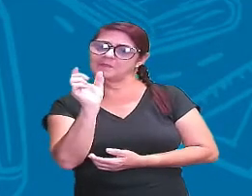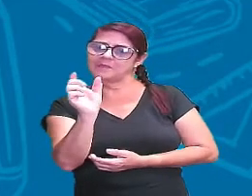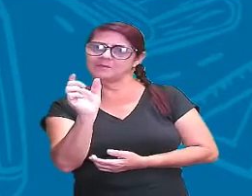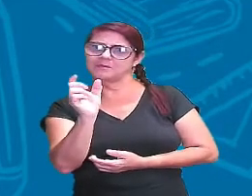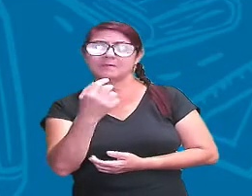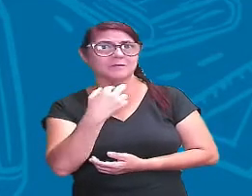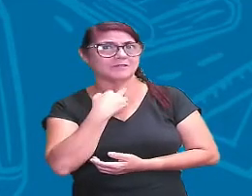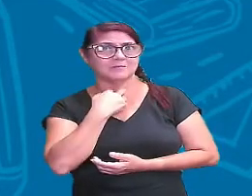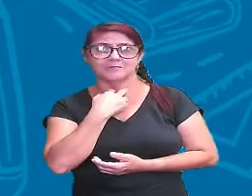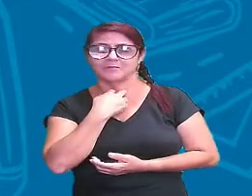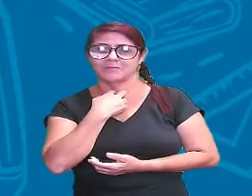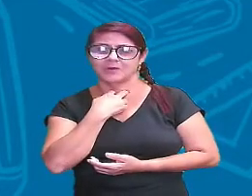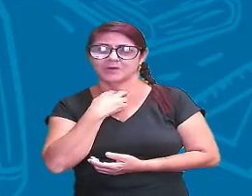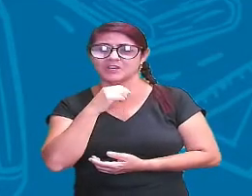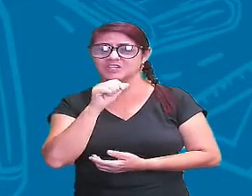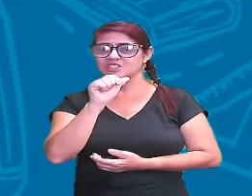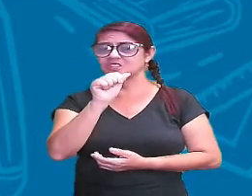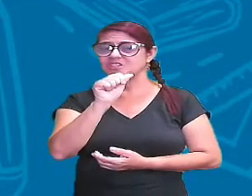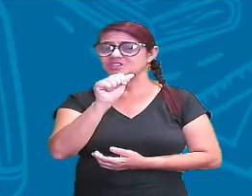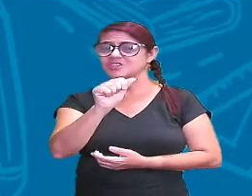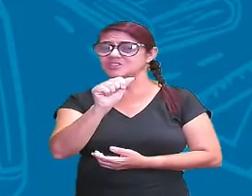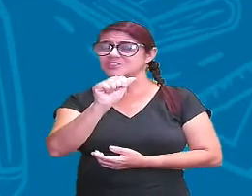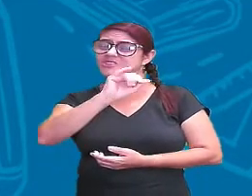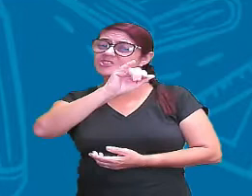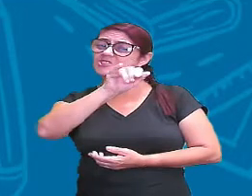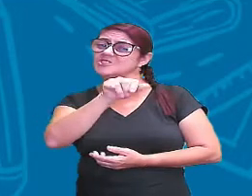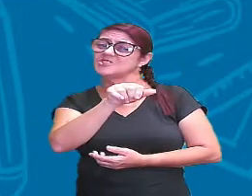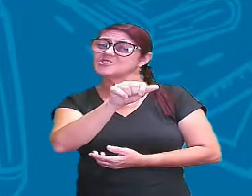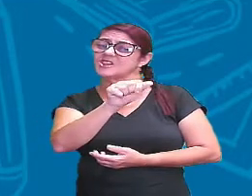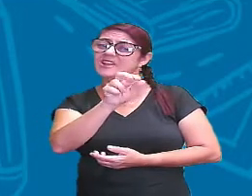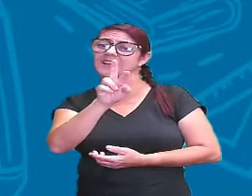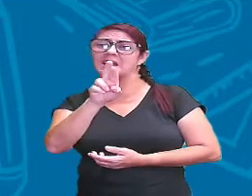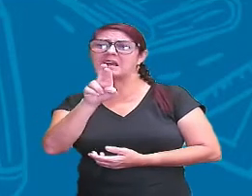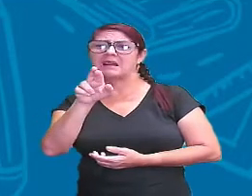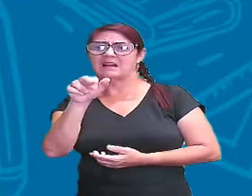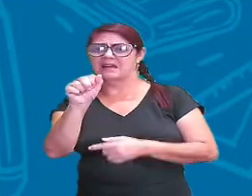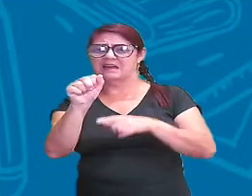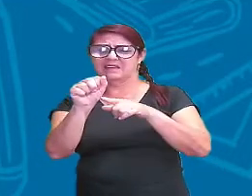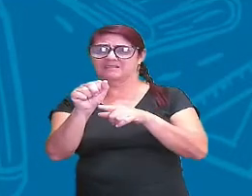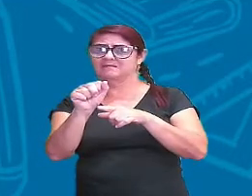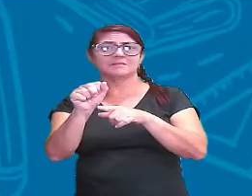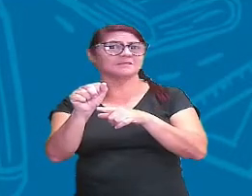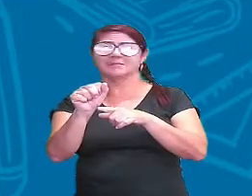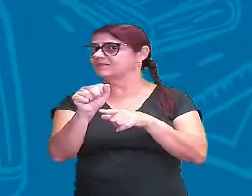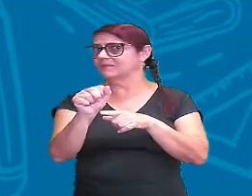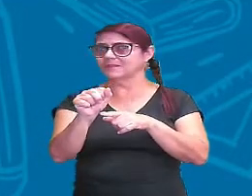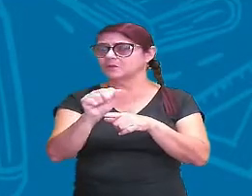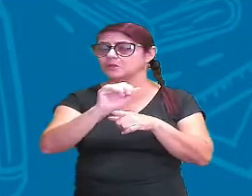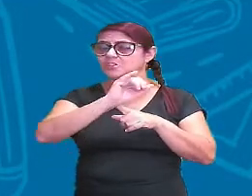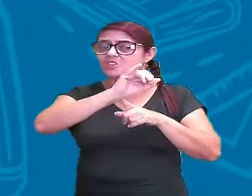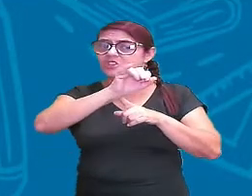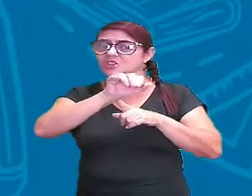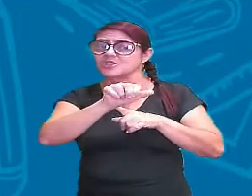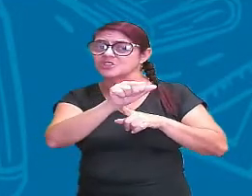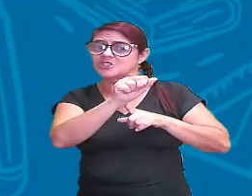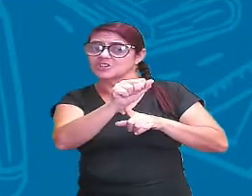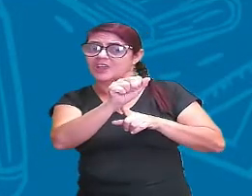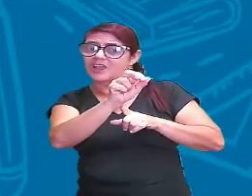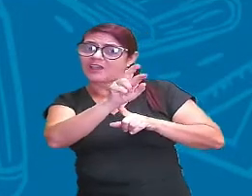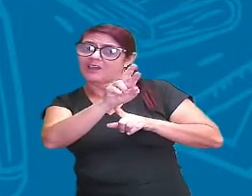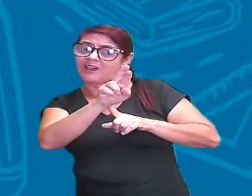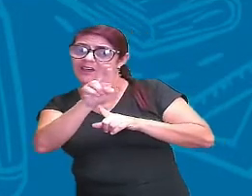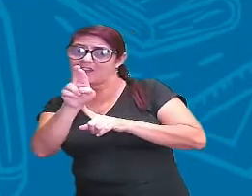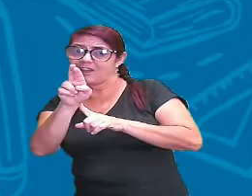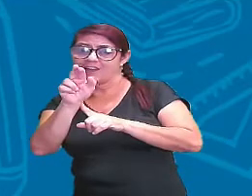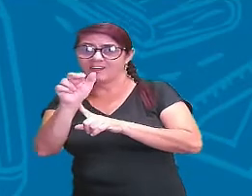não pode ler jarra, não. Jarra, ra, porque esse RR tem